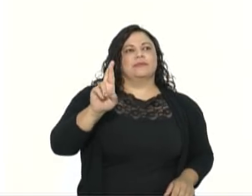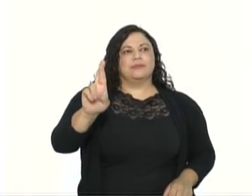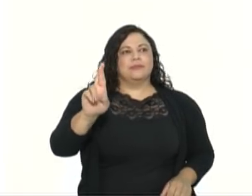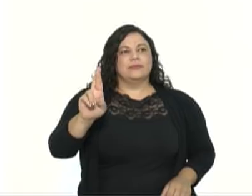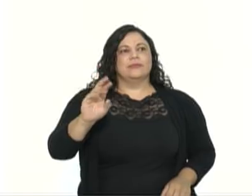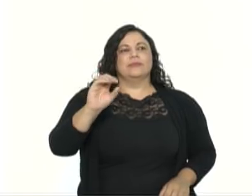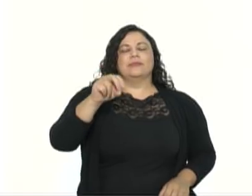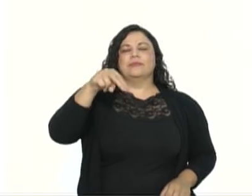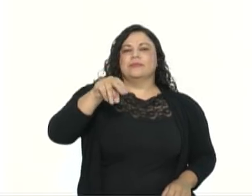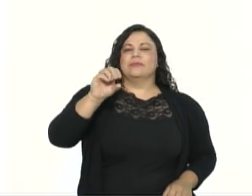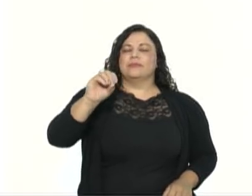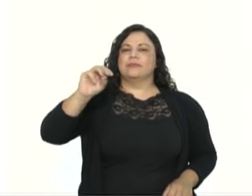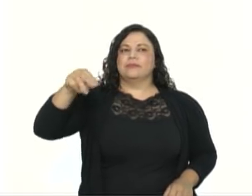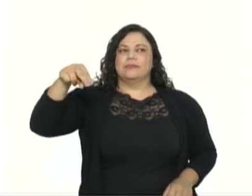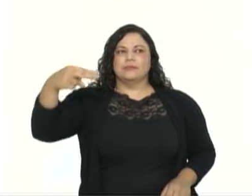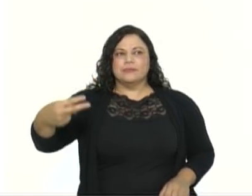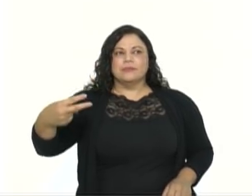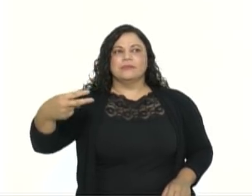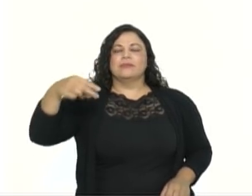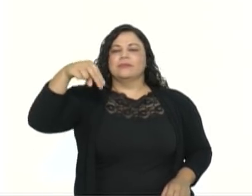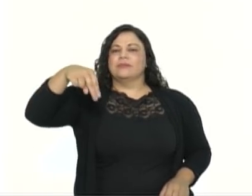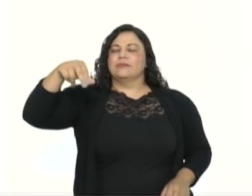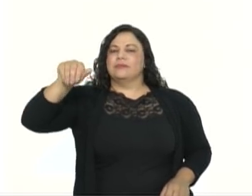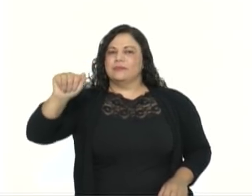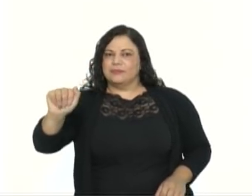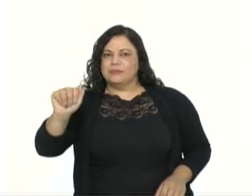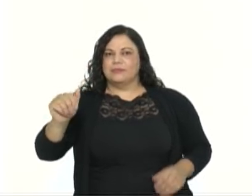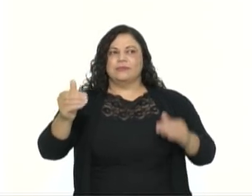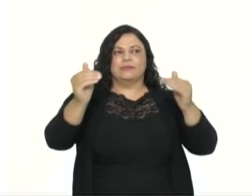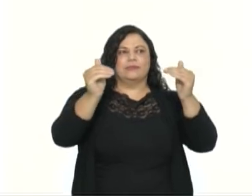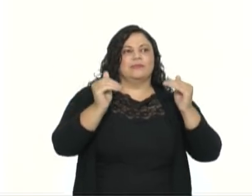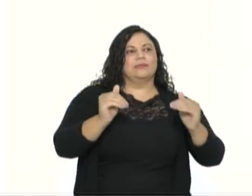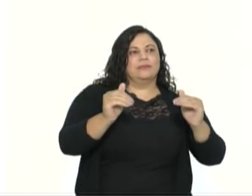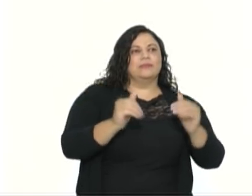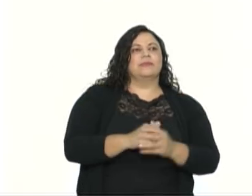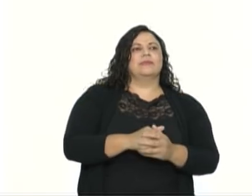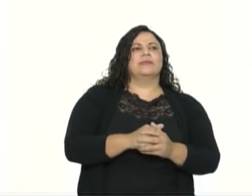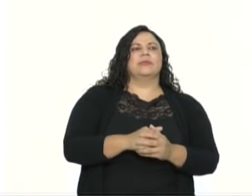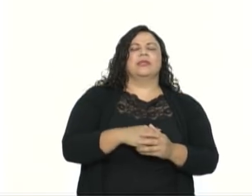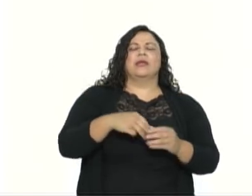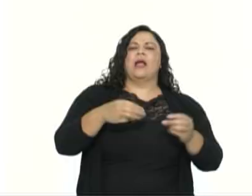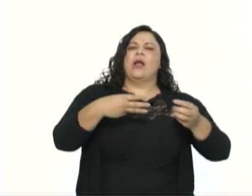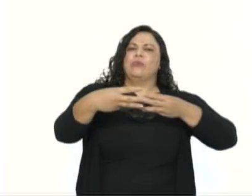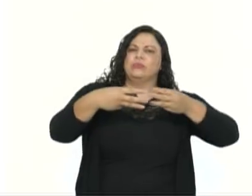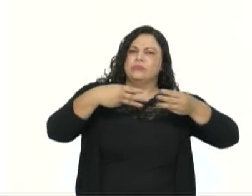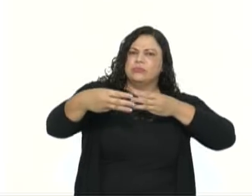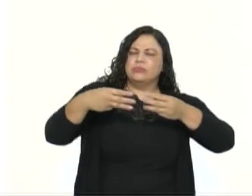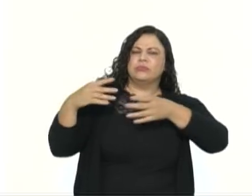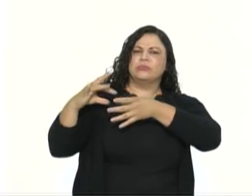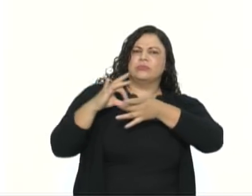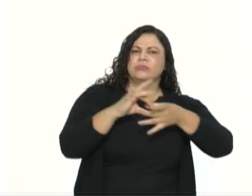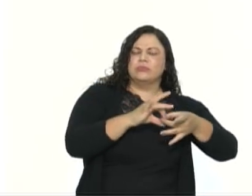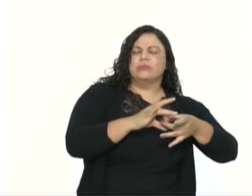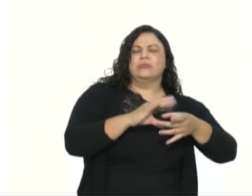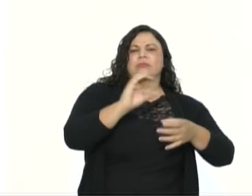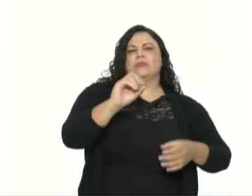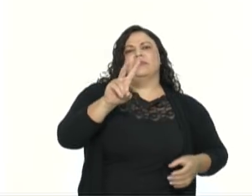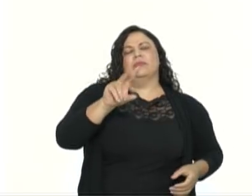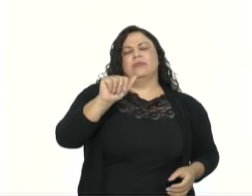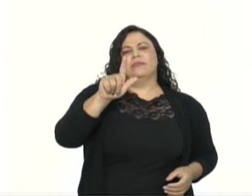sódio, metálica. Aqui, substâncias moleculares apresentam ligações covalentes em sua